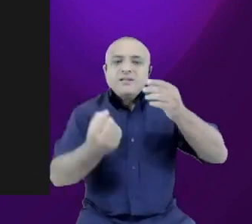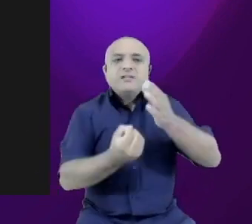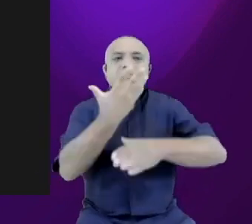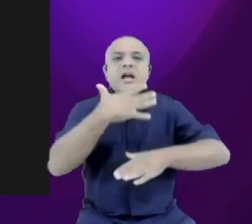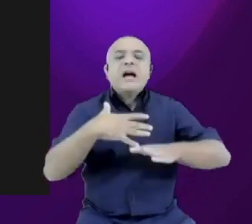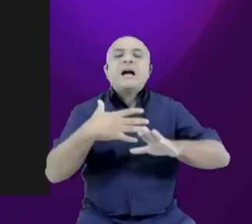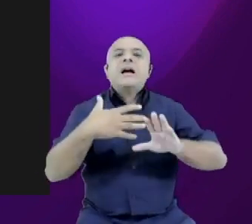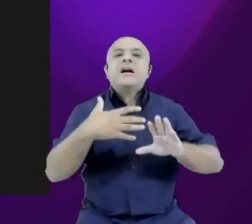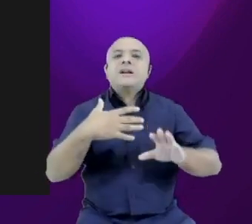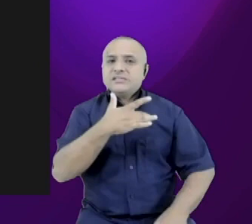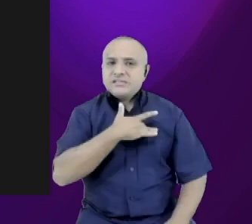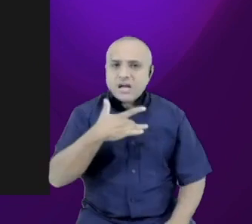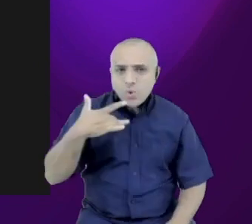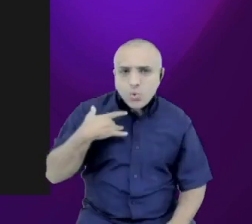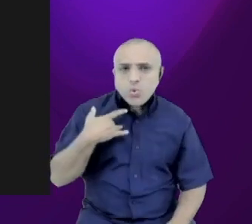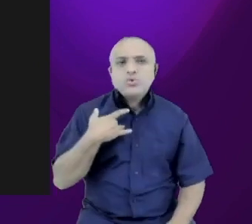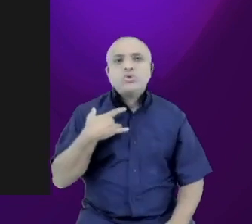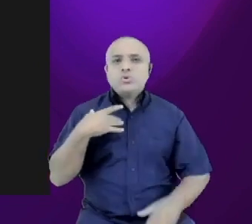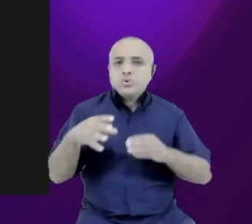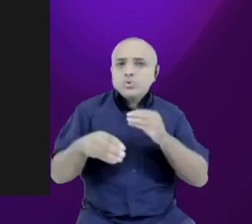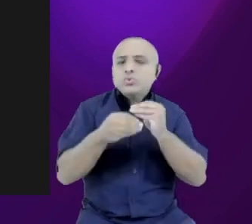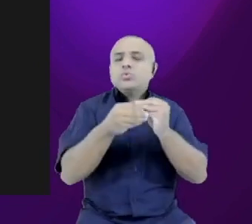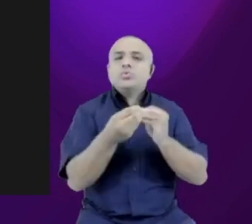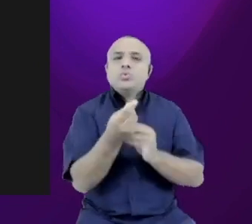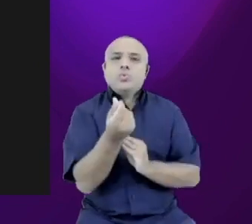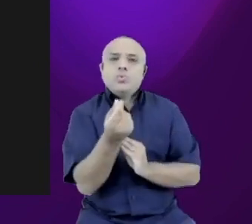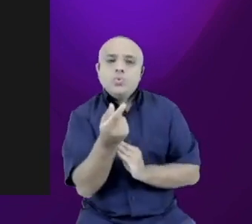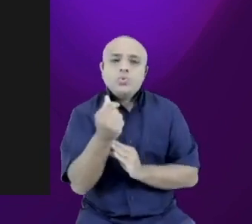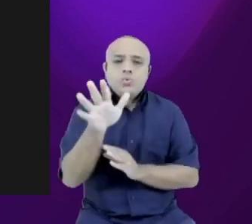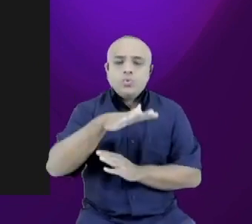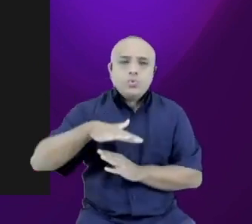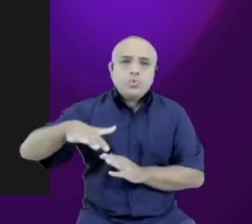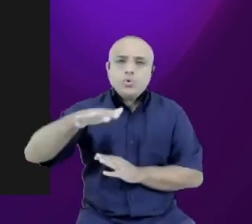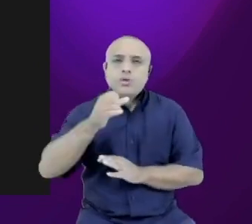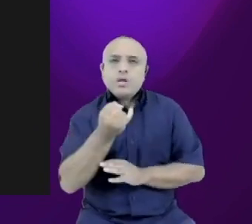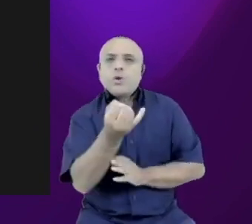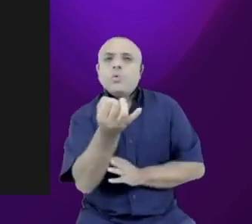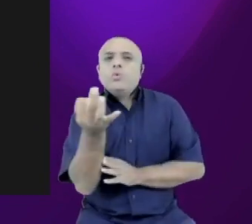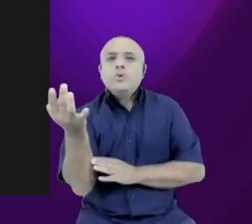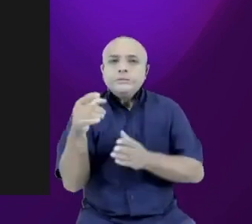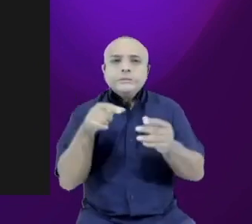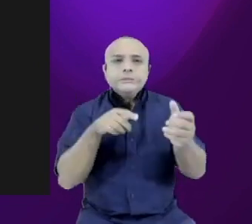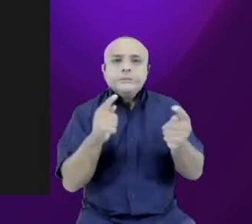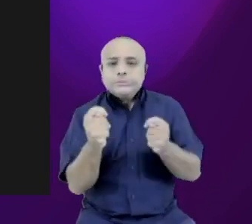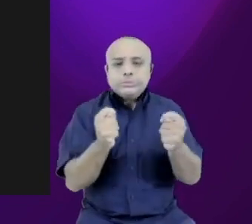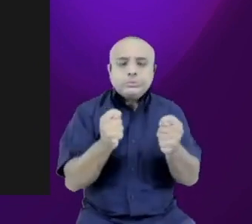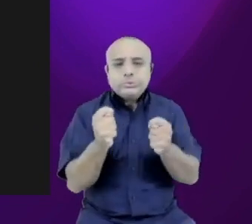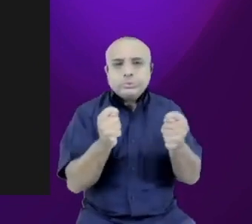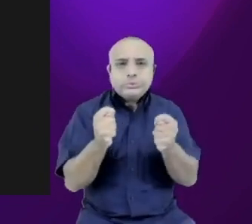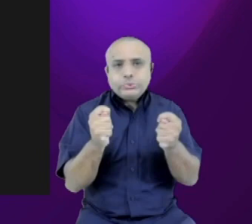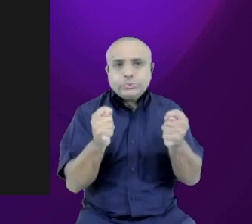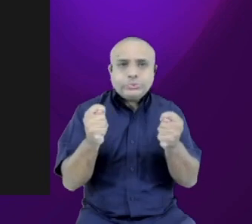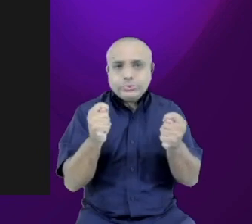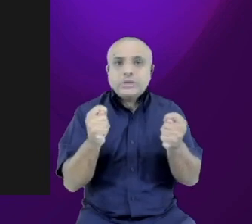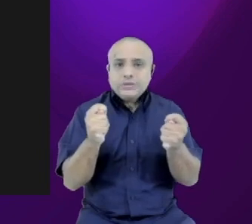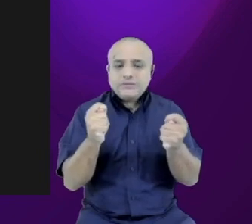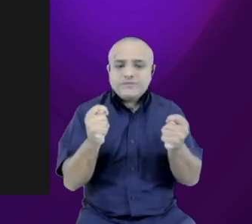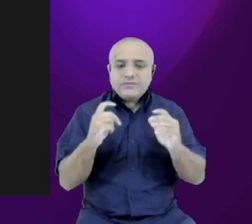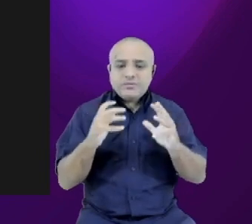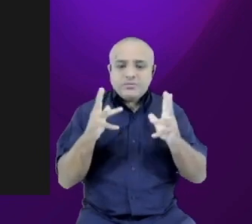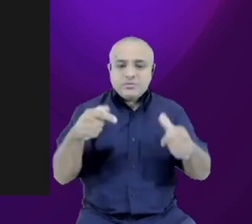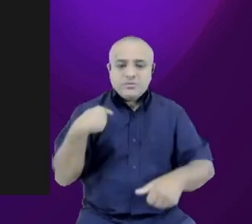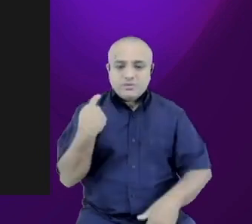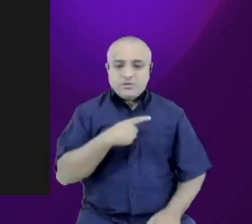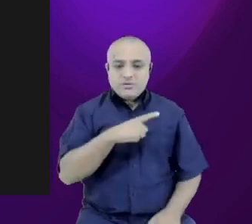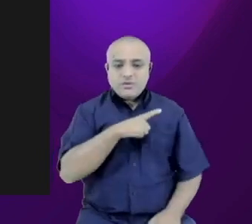vista, né, de custos, né, a área da saúde com as suas margens apertadas, né? Não todos nós estamos. Quais